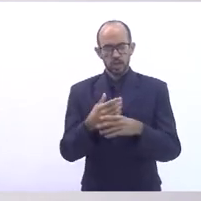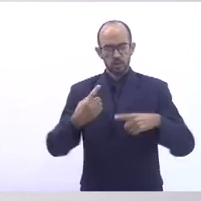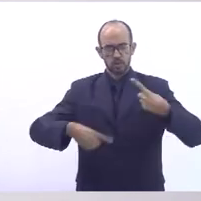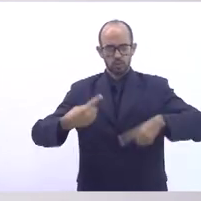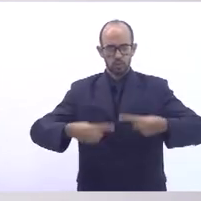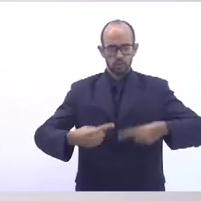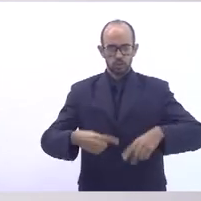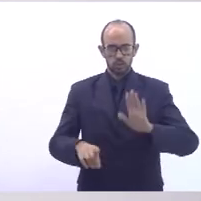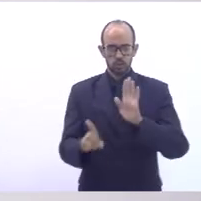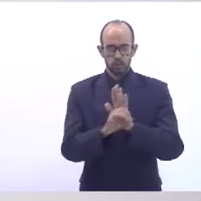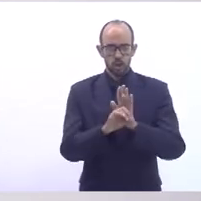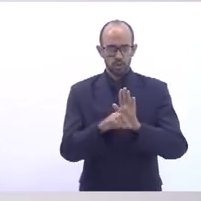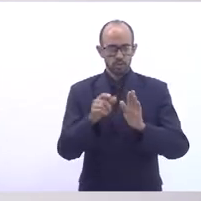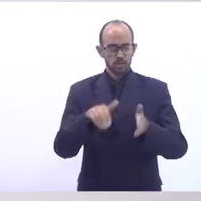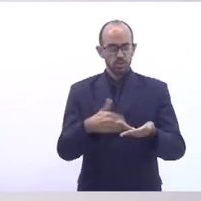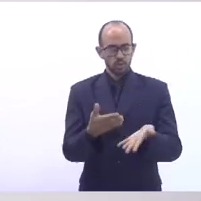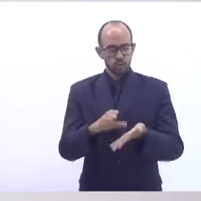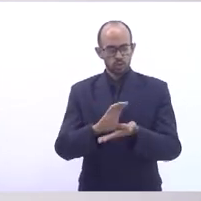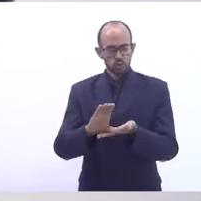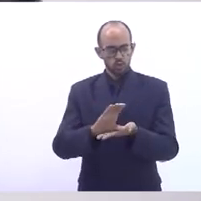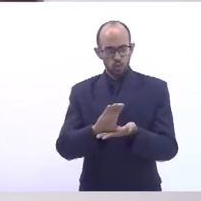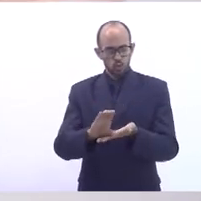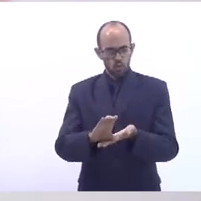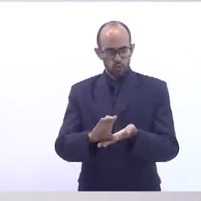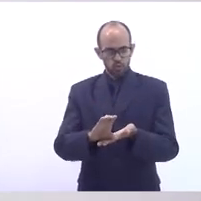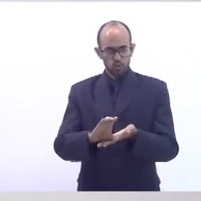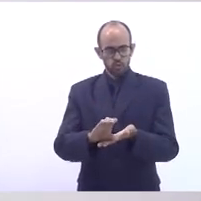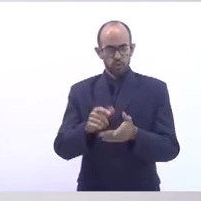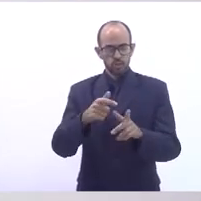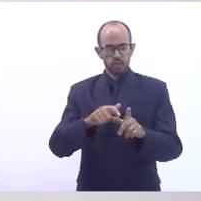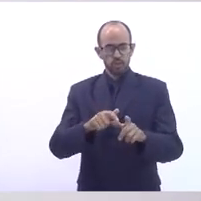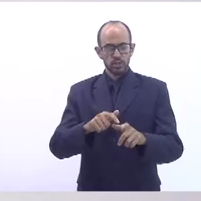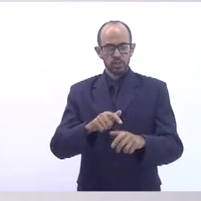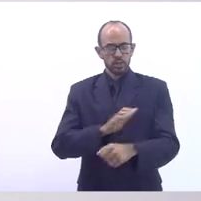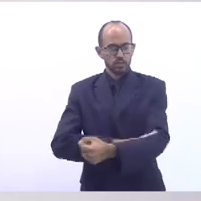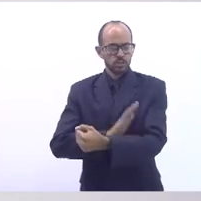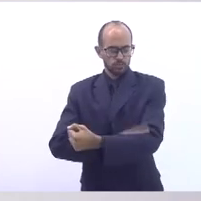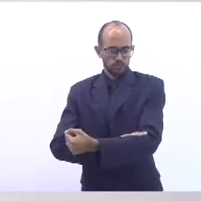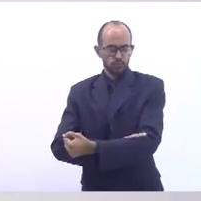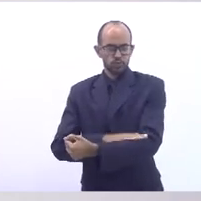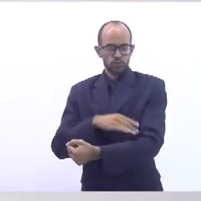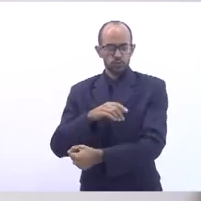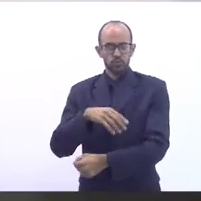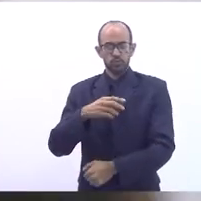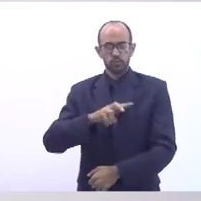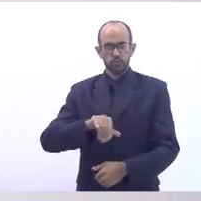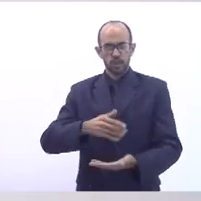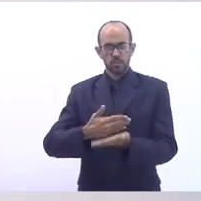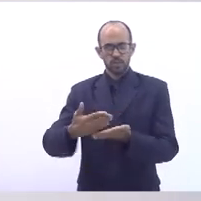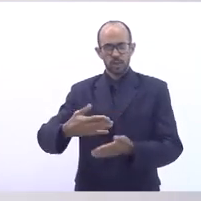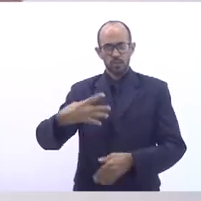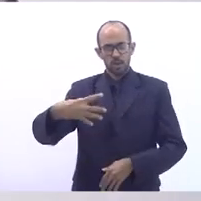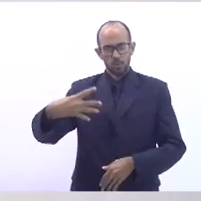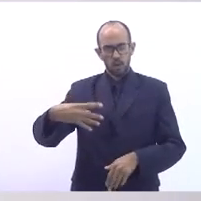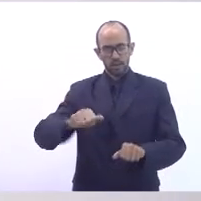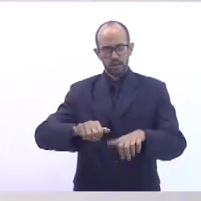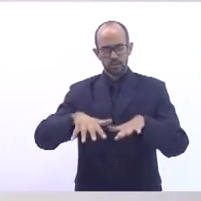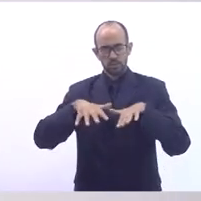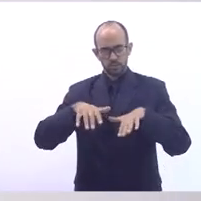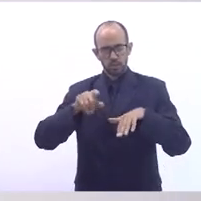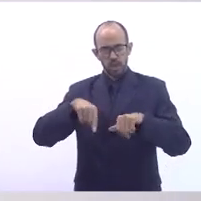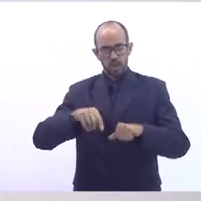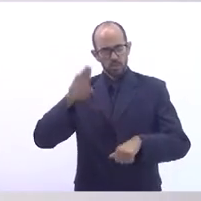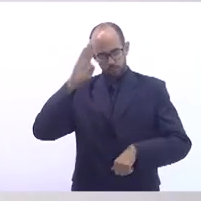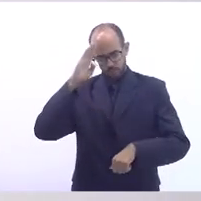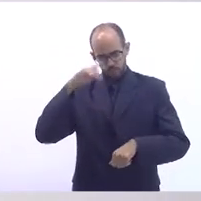Então esse curso de Conselheiro em Dependência Química vai agora para quarta Edição é o carro chefe